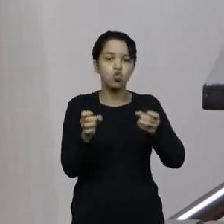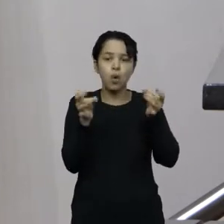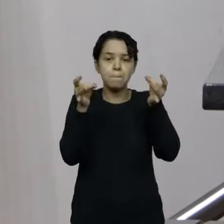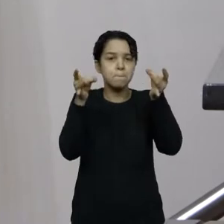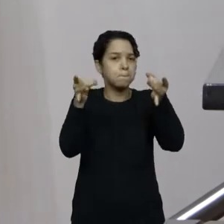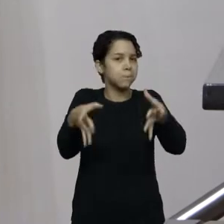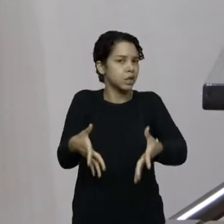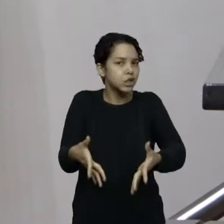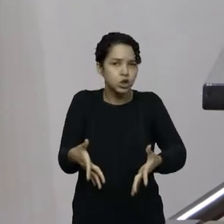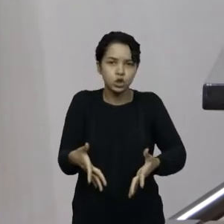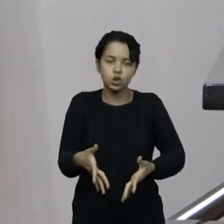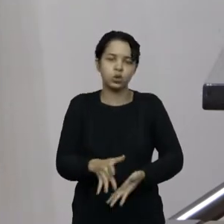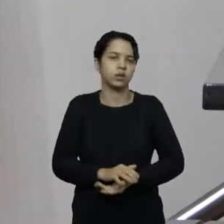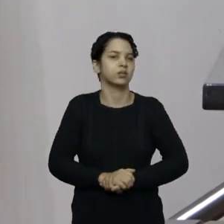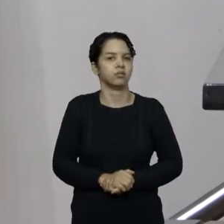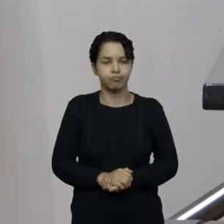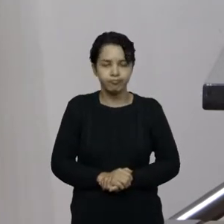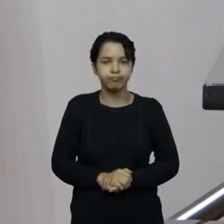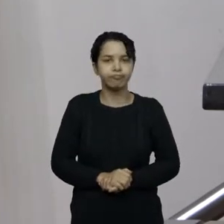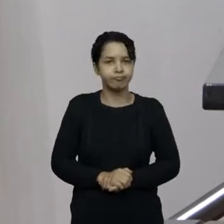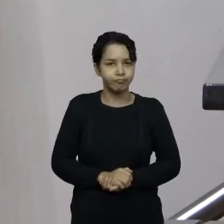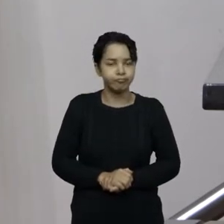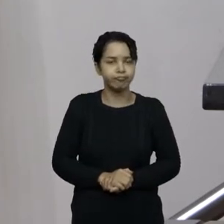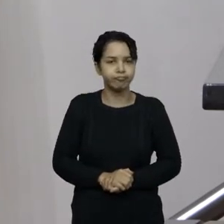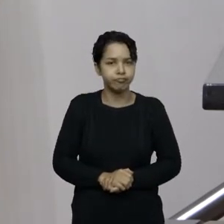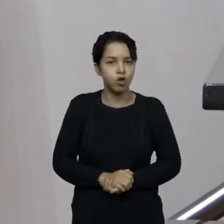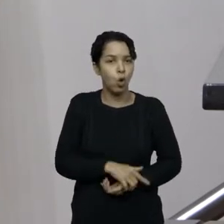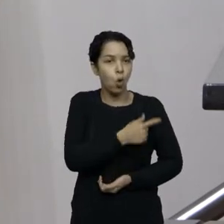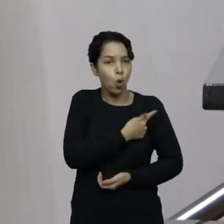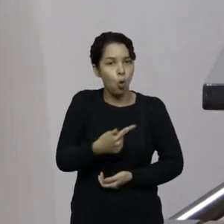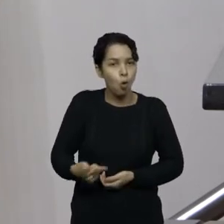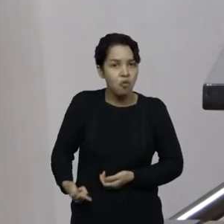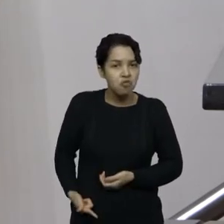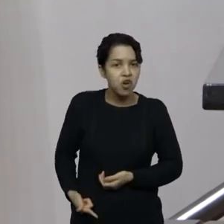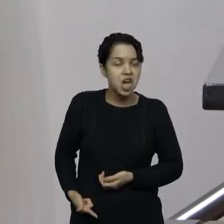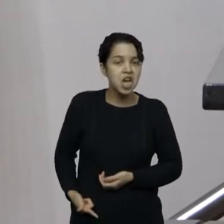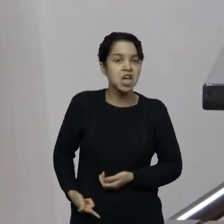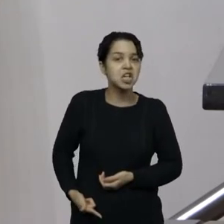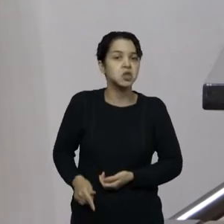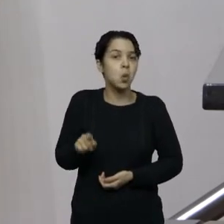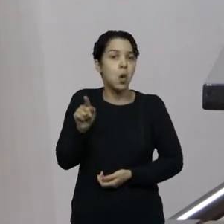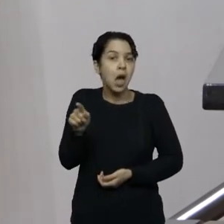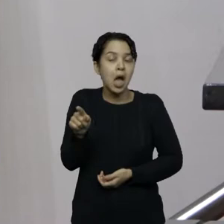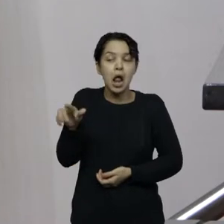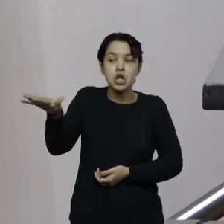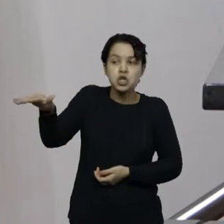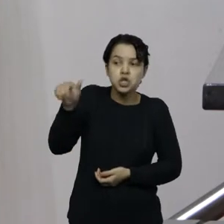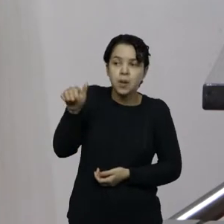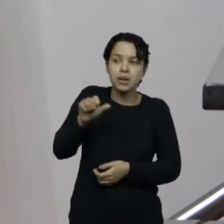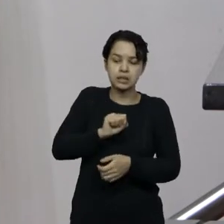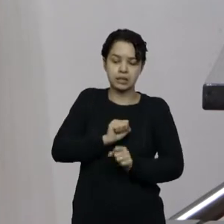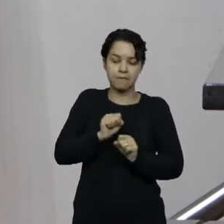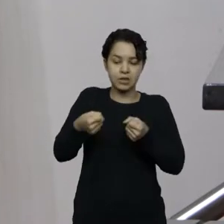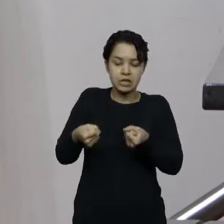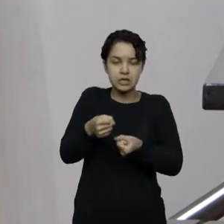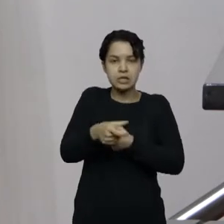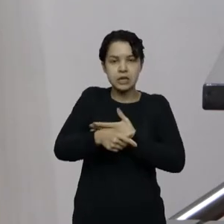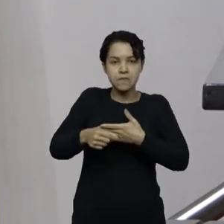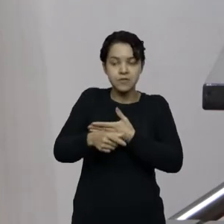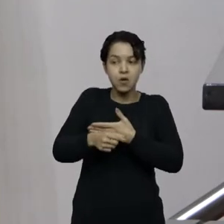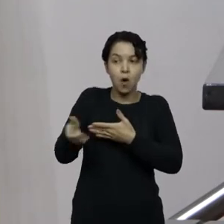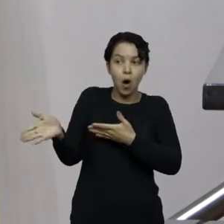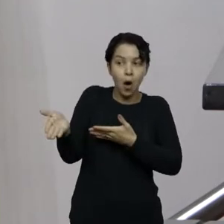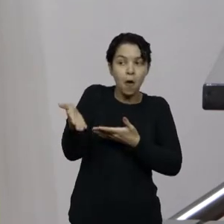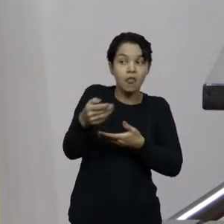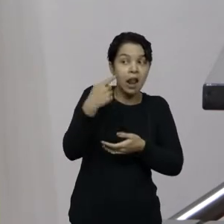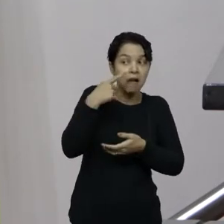tudo tudo abandonado e o governo se limita a chamar Defesa Civil para dizer para o